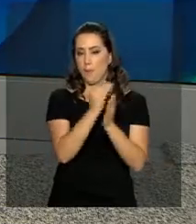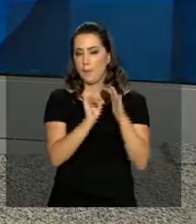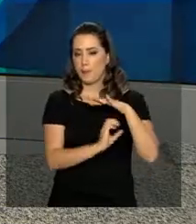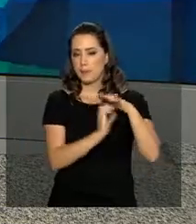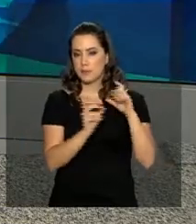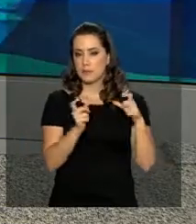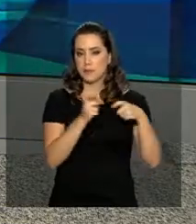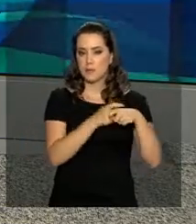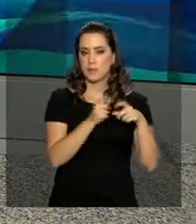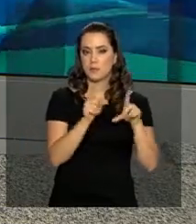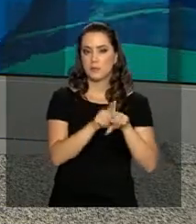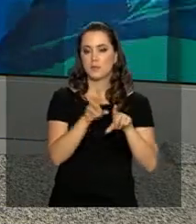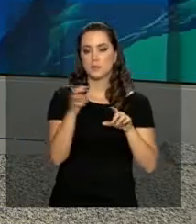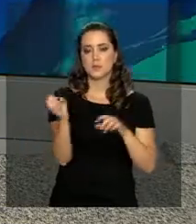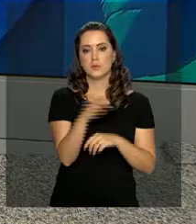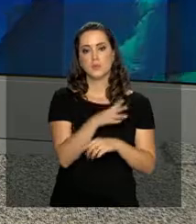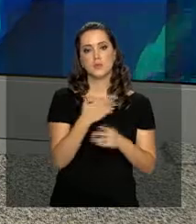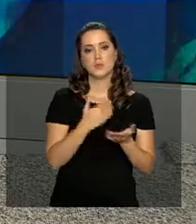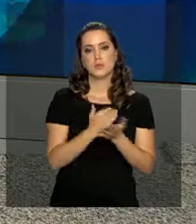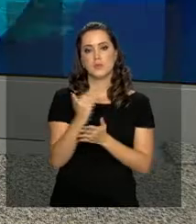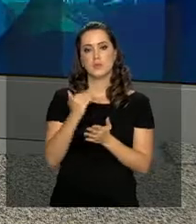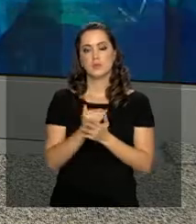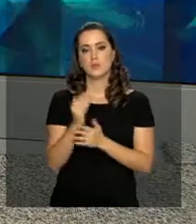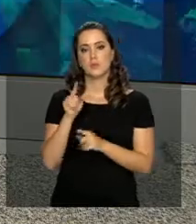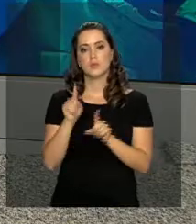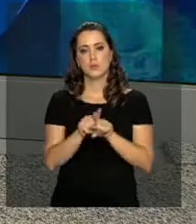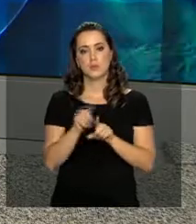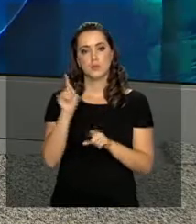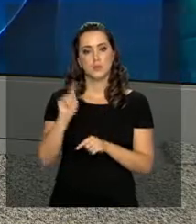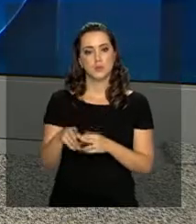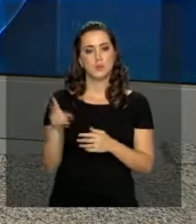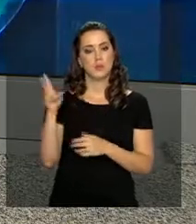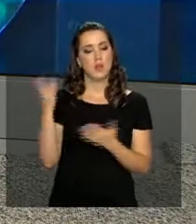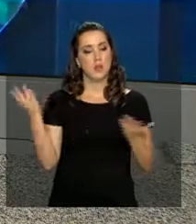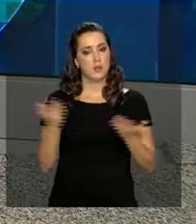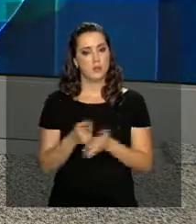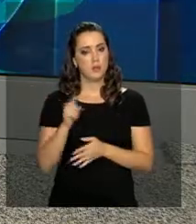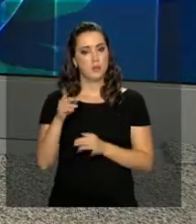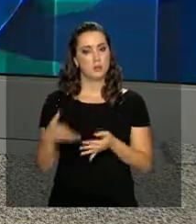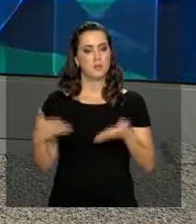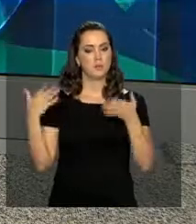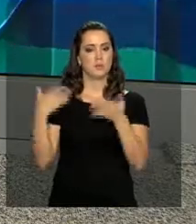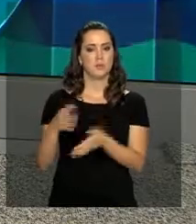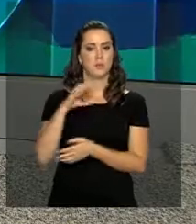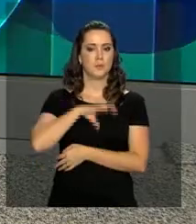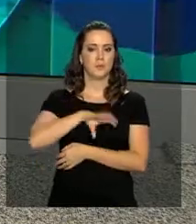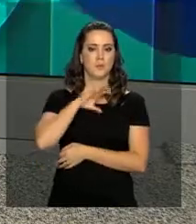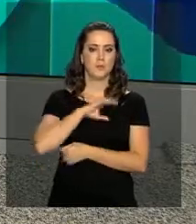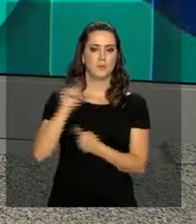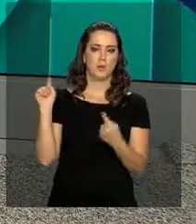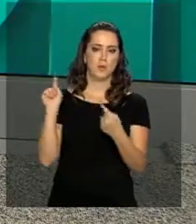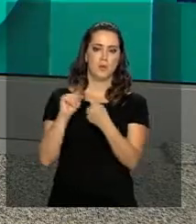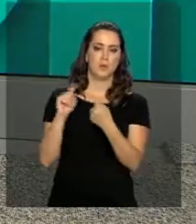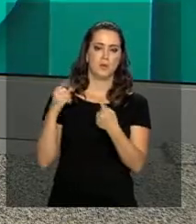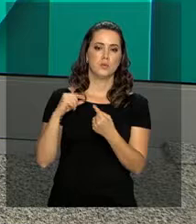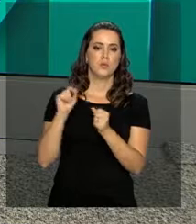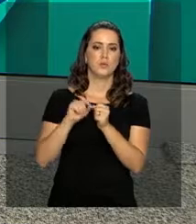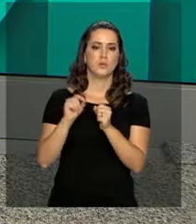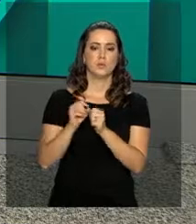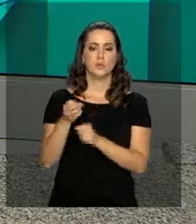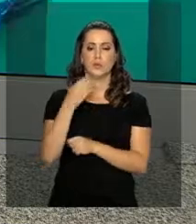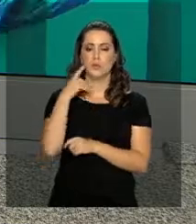startup esqueçam as empresas inovadoras e início de actividade desta vez com a participação de portugal o